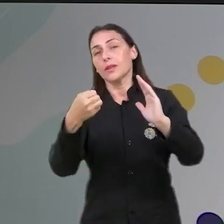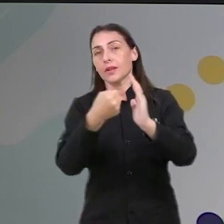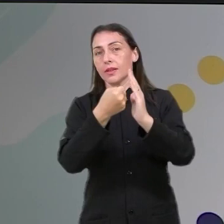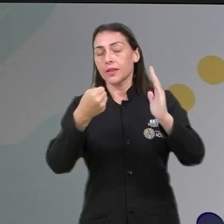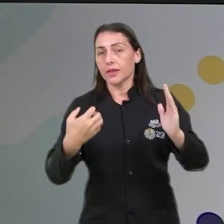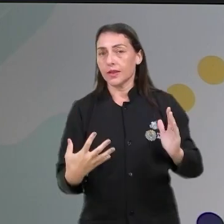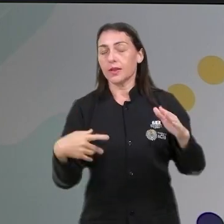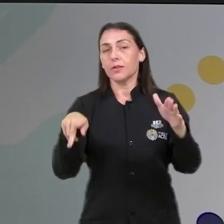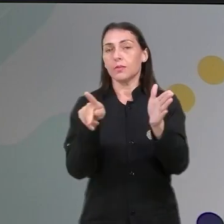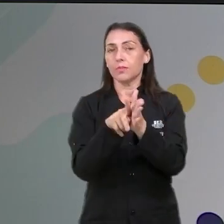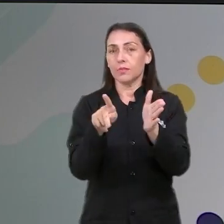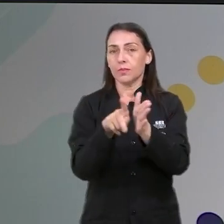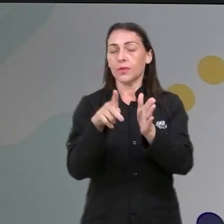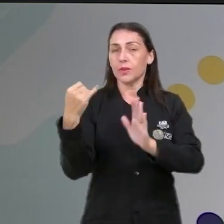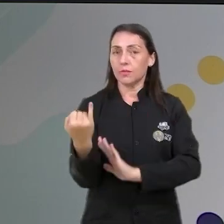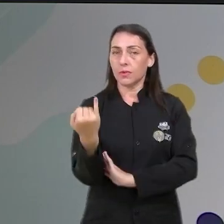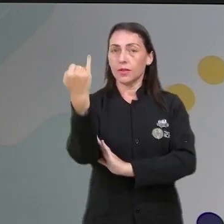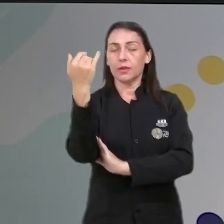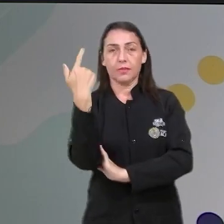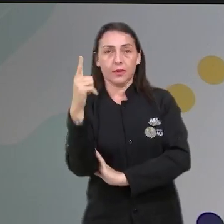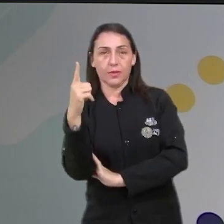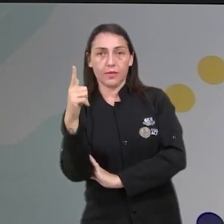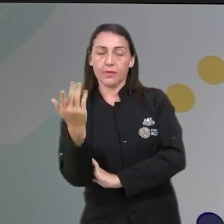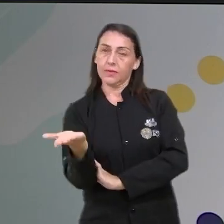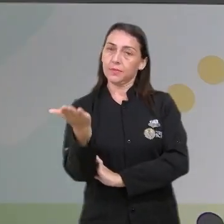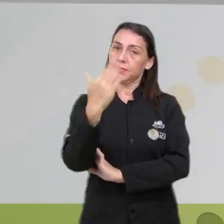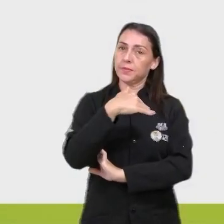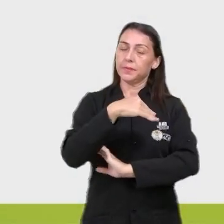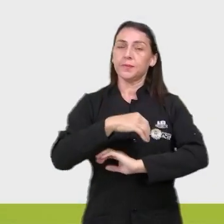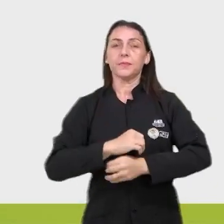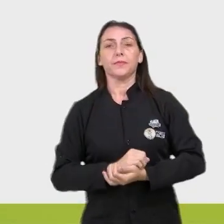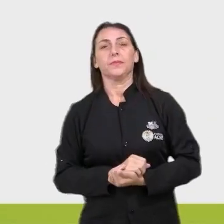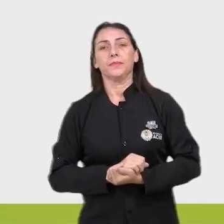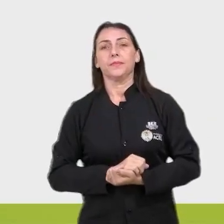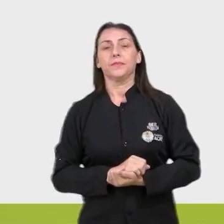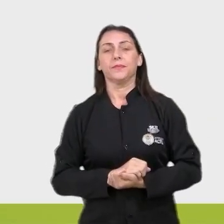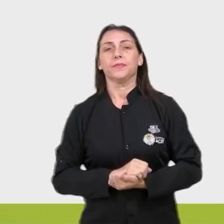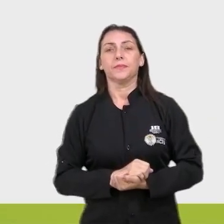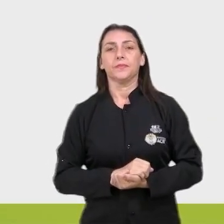características físicas aí que são importantes, tá? Então vamos lá.